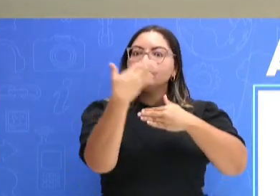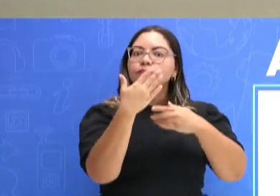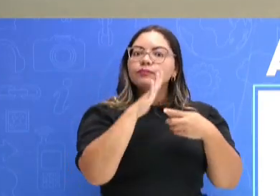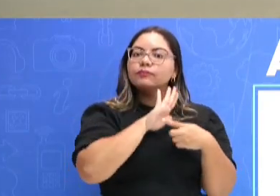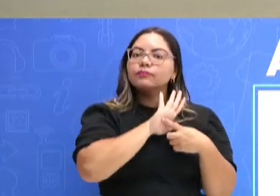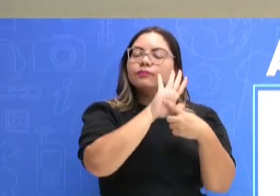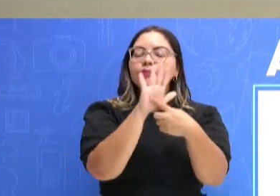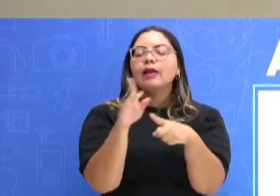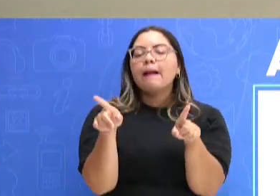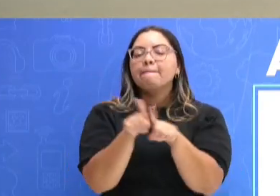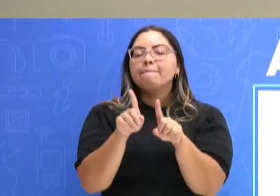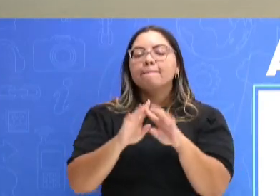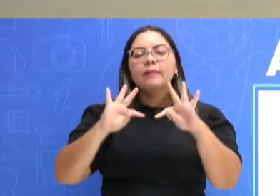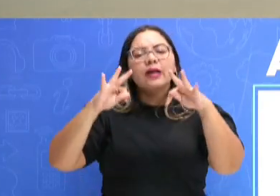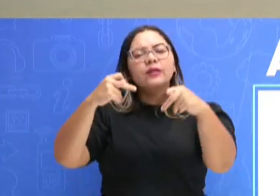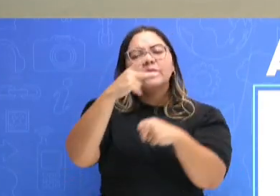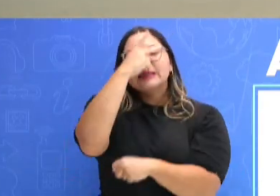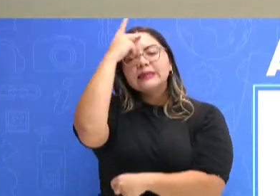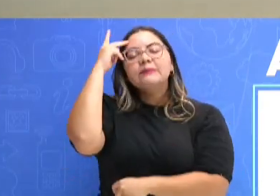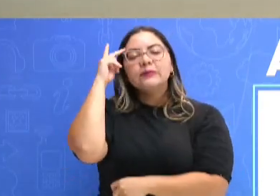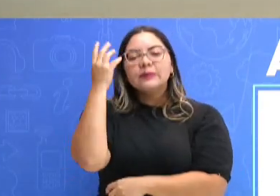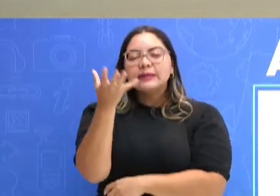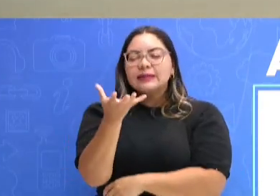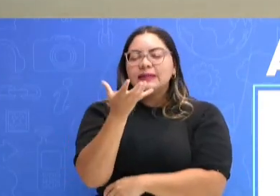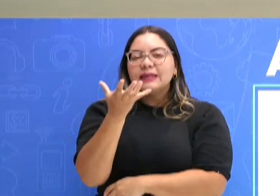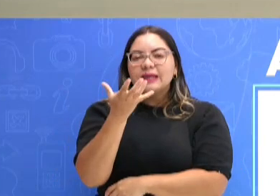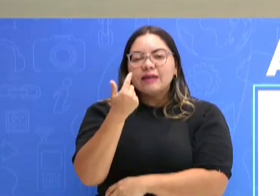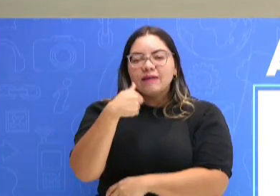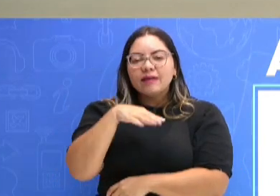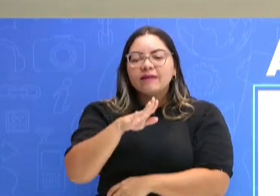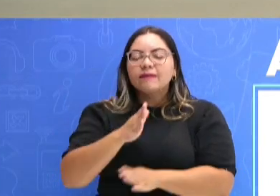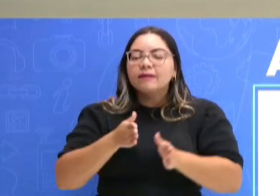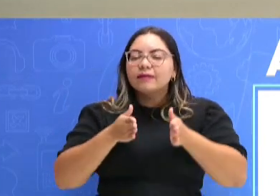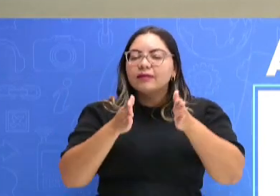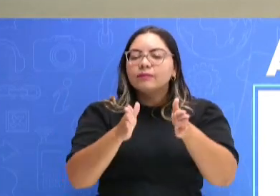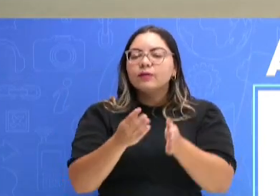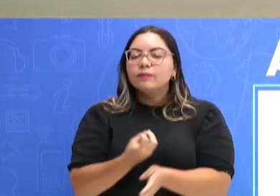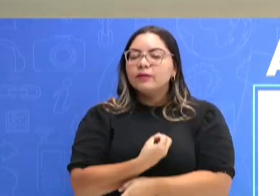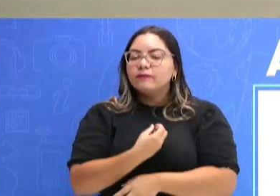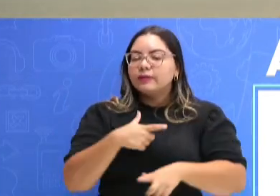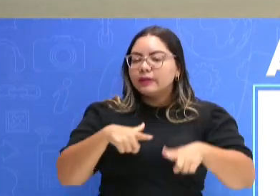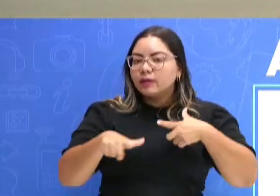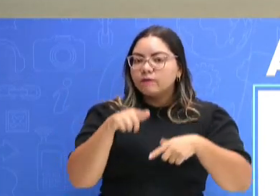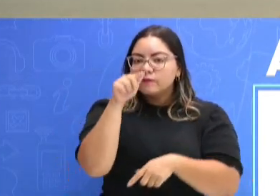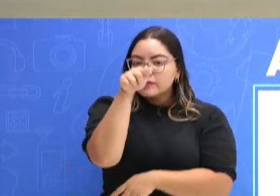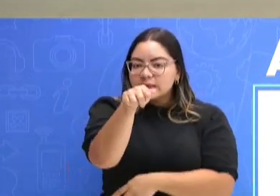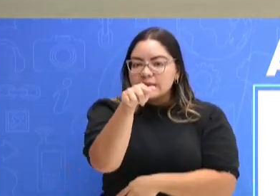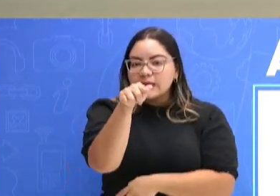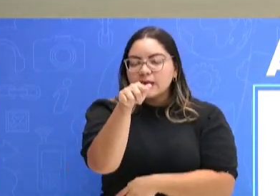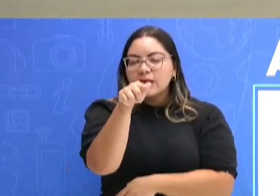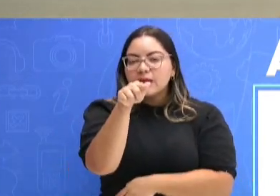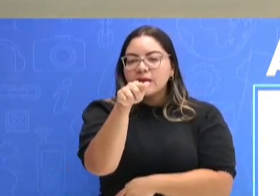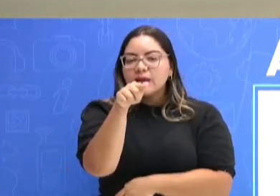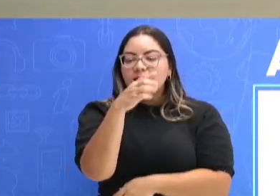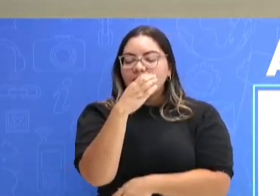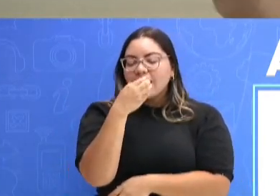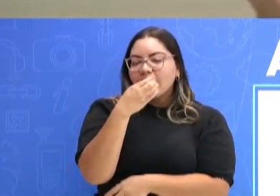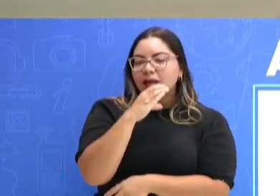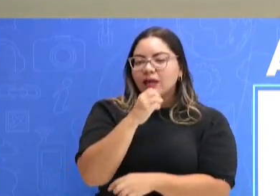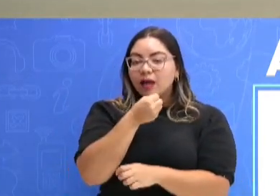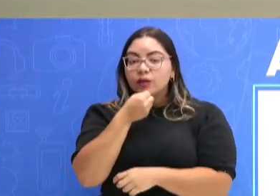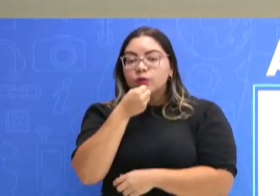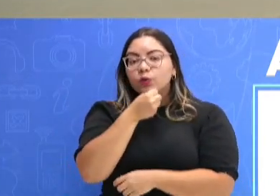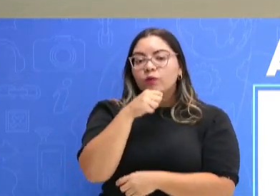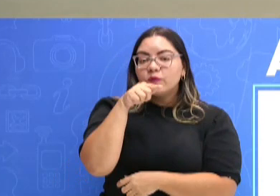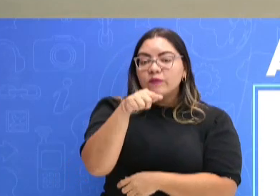apresentar, oportunizando a todos que quiserem esse caminho para poder. Então você é artista, você é cantor, você é apresentação